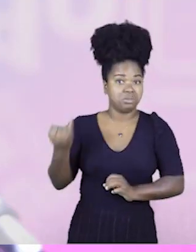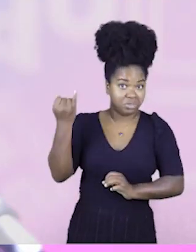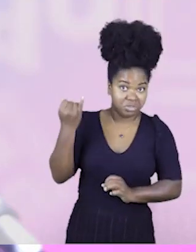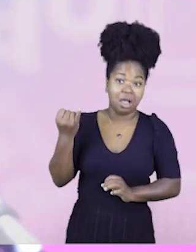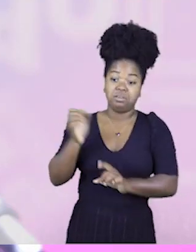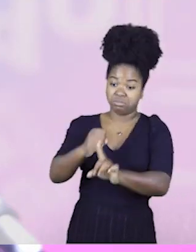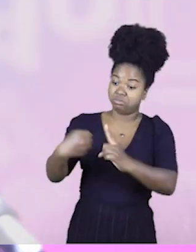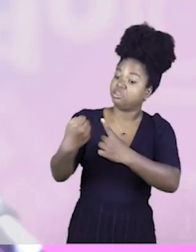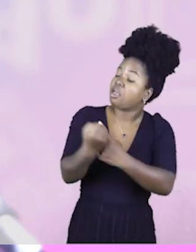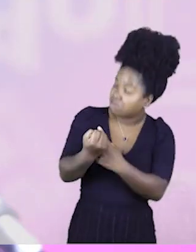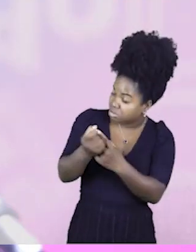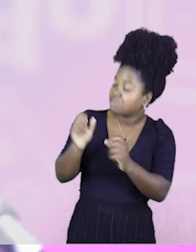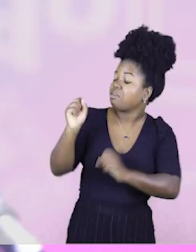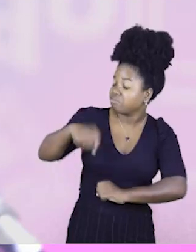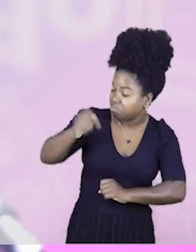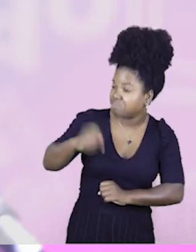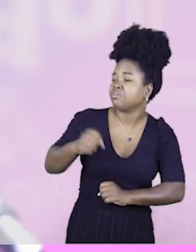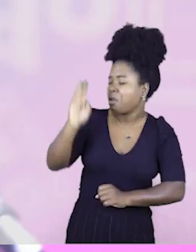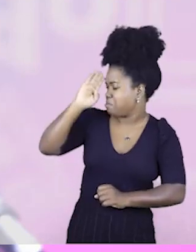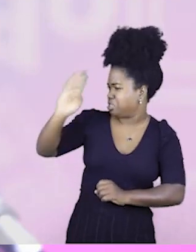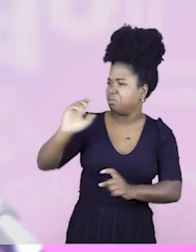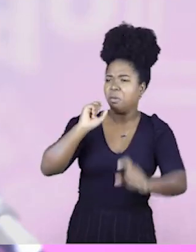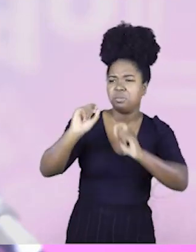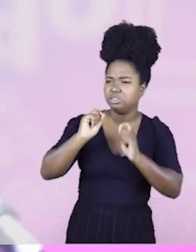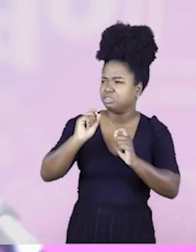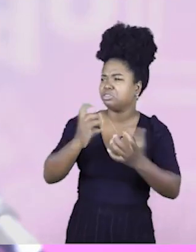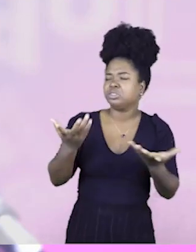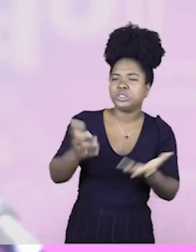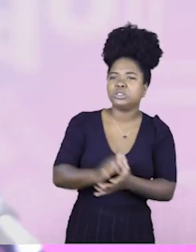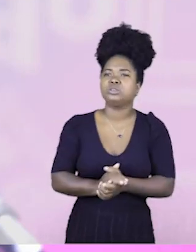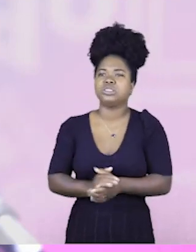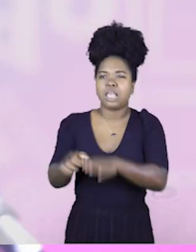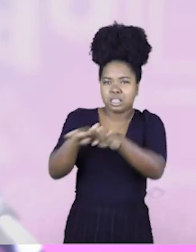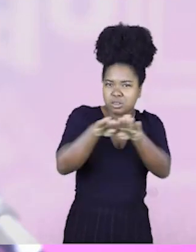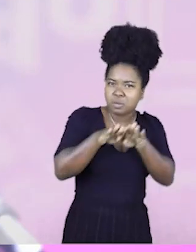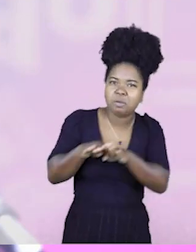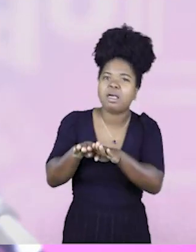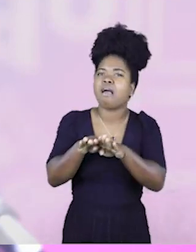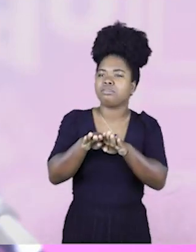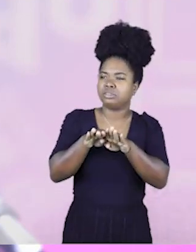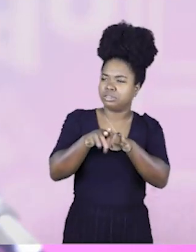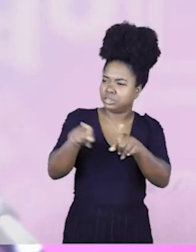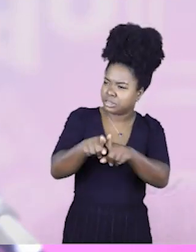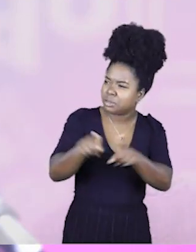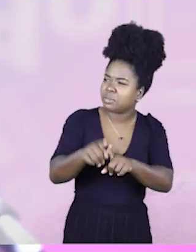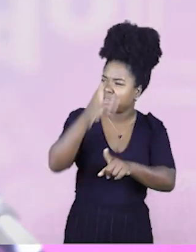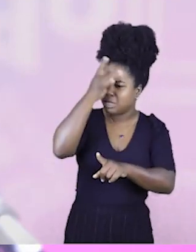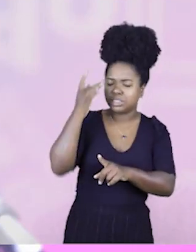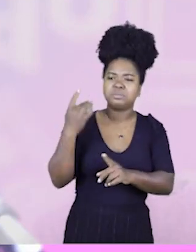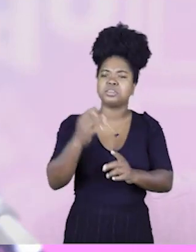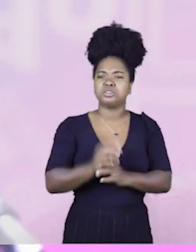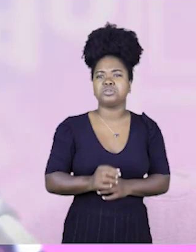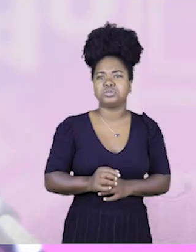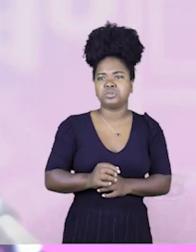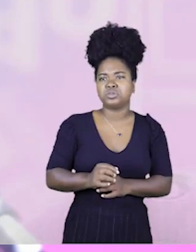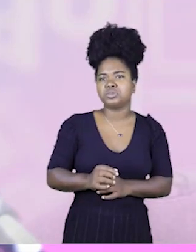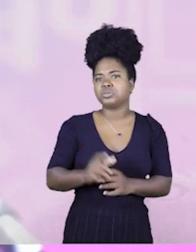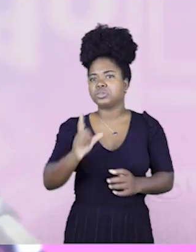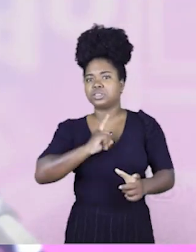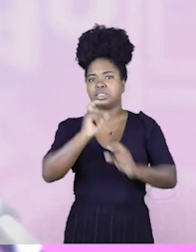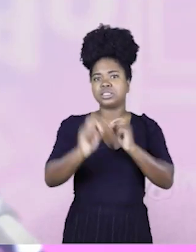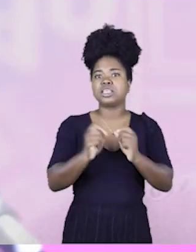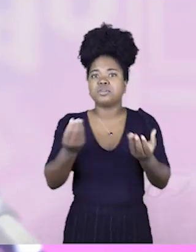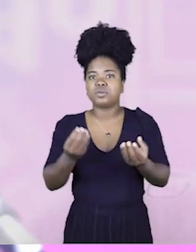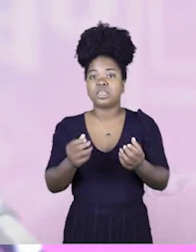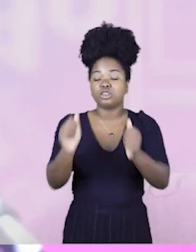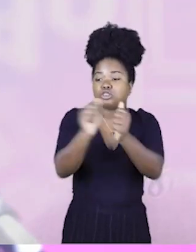dentro da sociedade, né? Principalmente na questão de alteridade entre os indivíduos, né, que compõem o nosso meio de